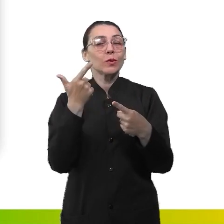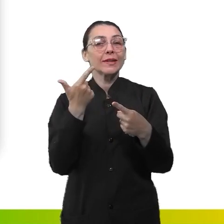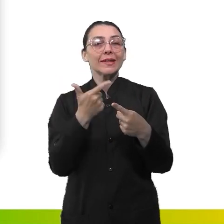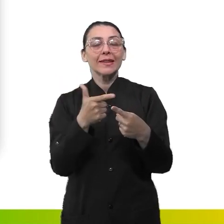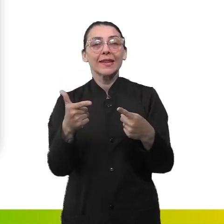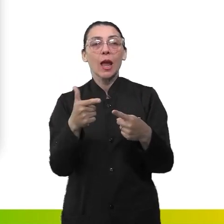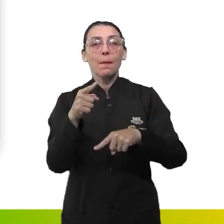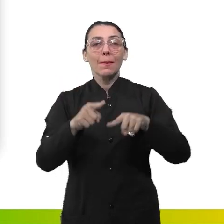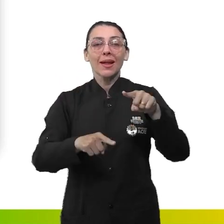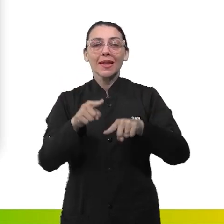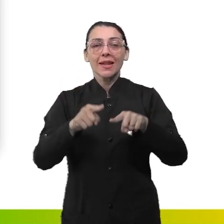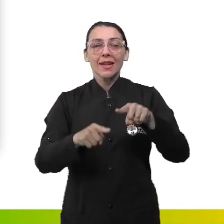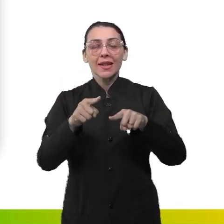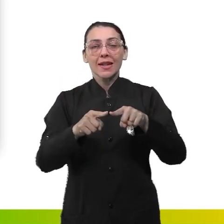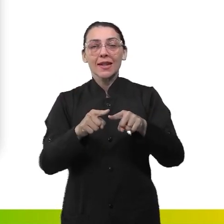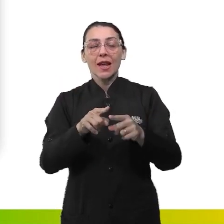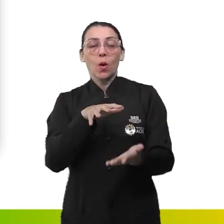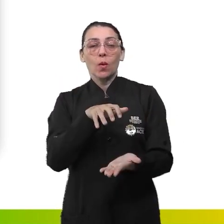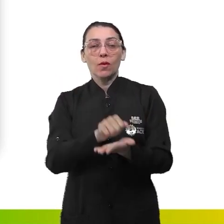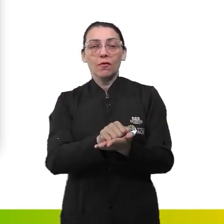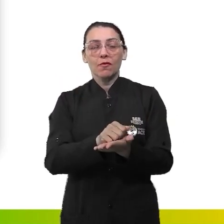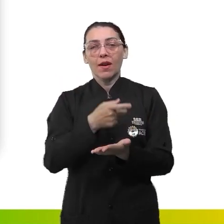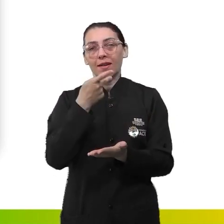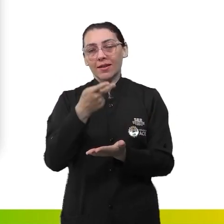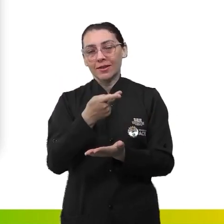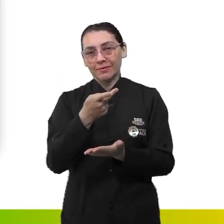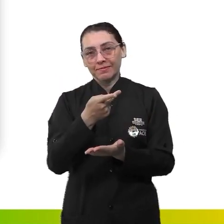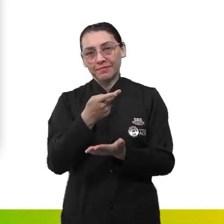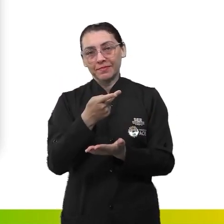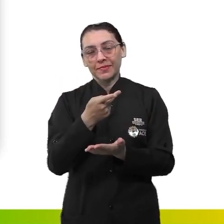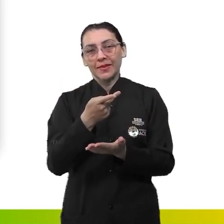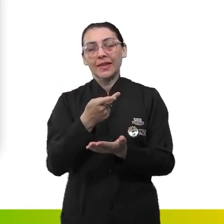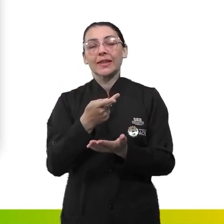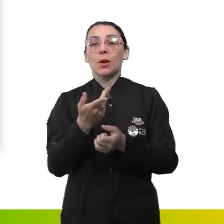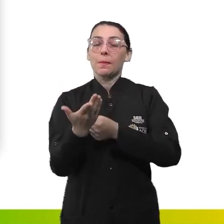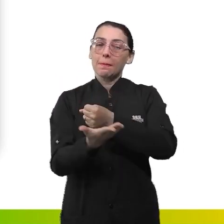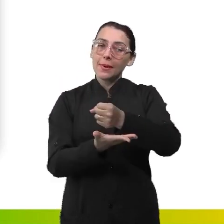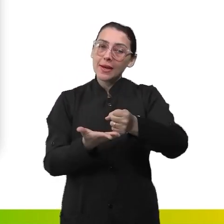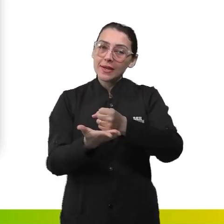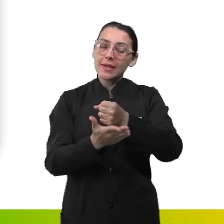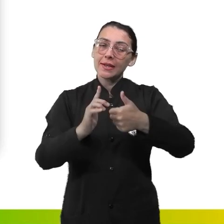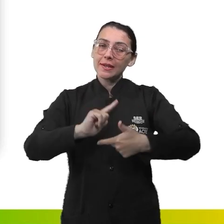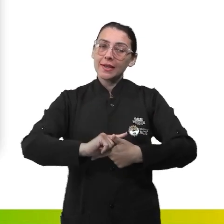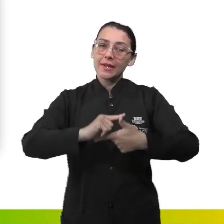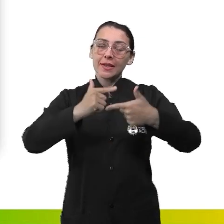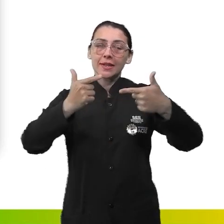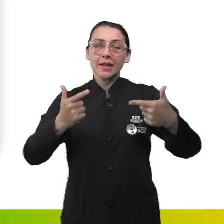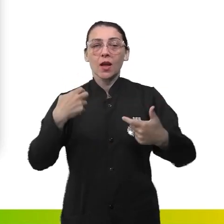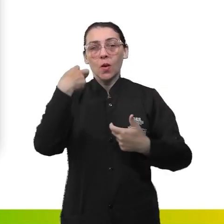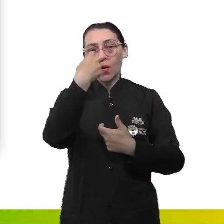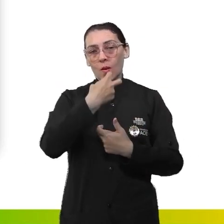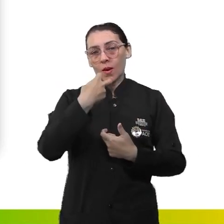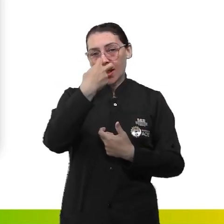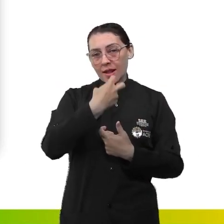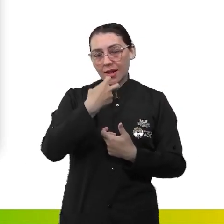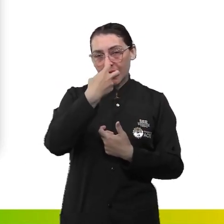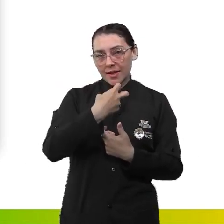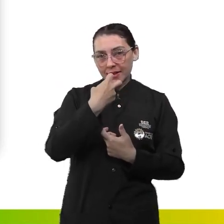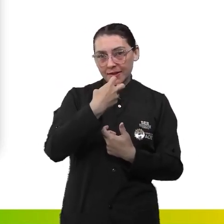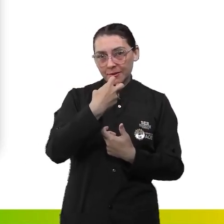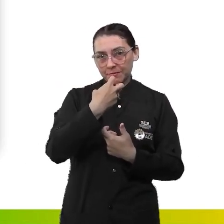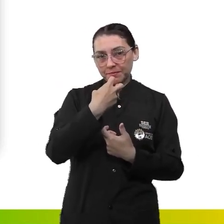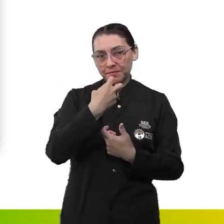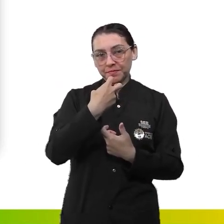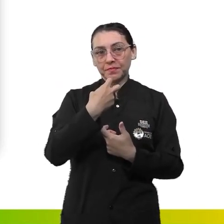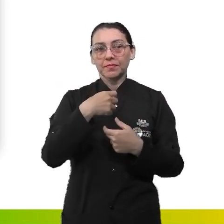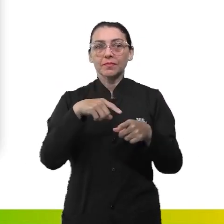existem materialmente, concretamente falando. São baseadas em tradições orais e simbólicas